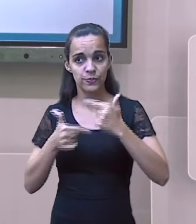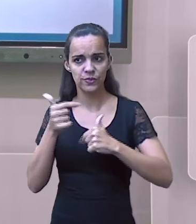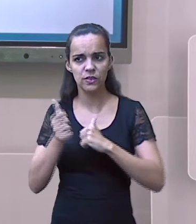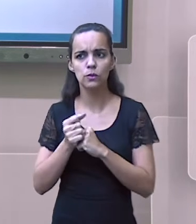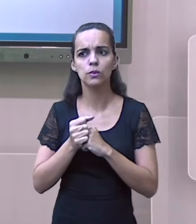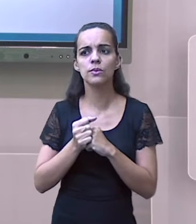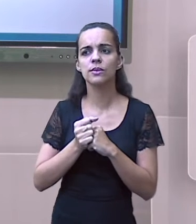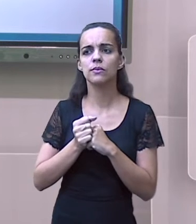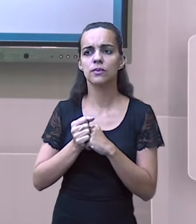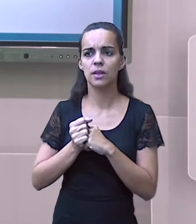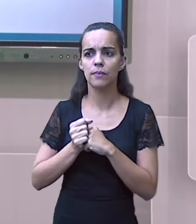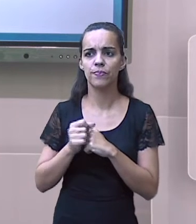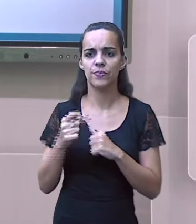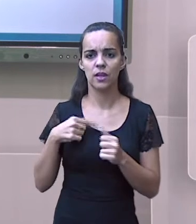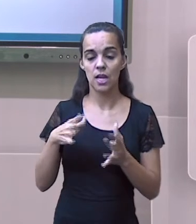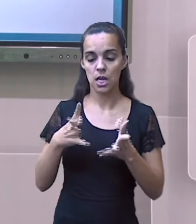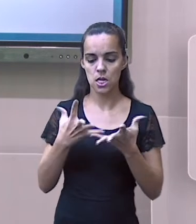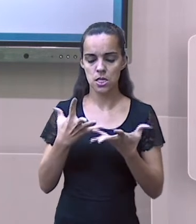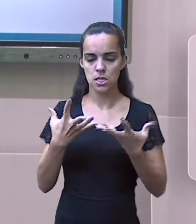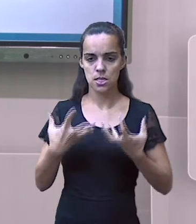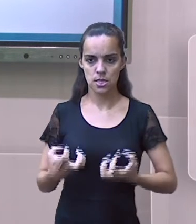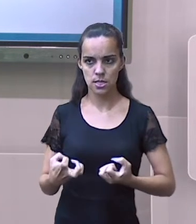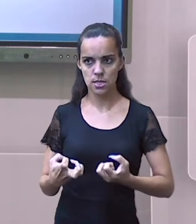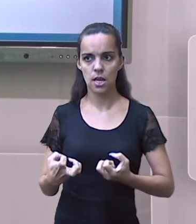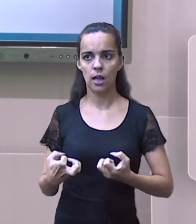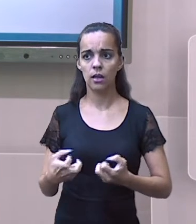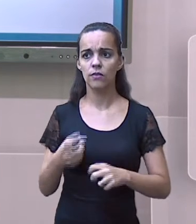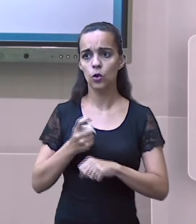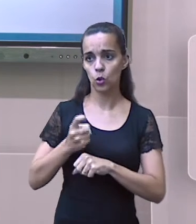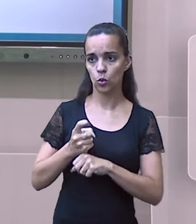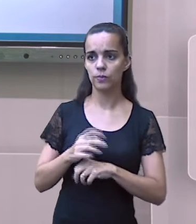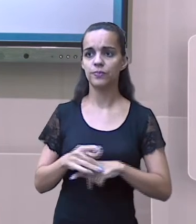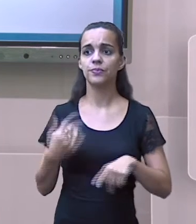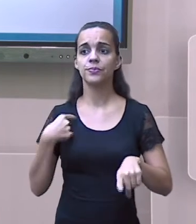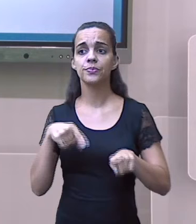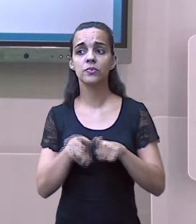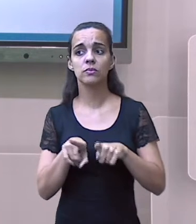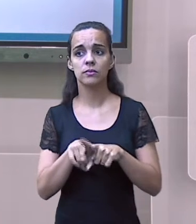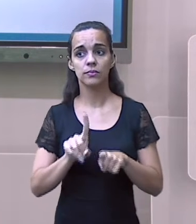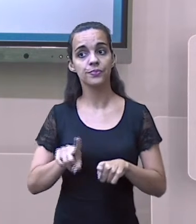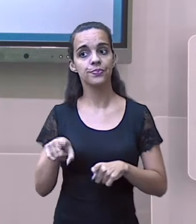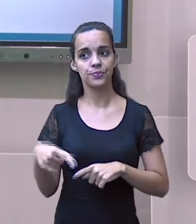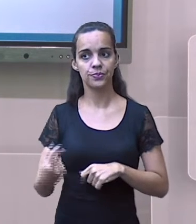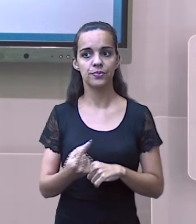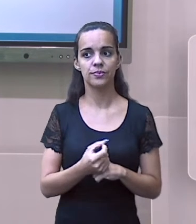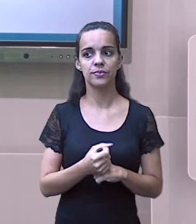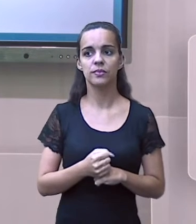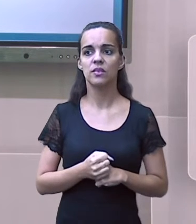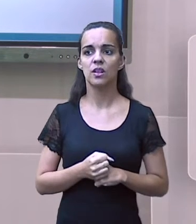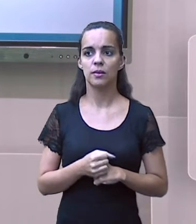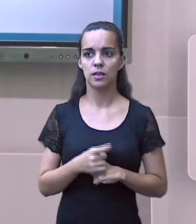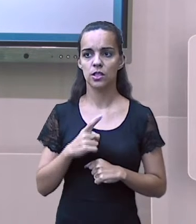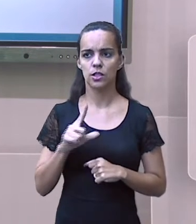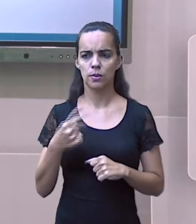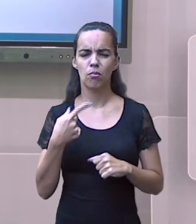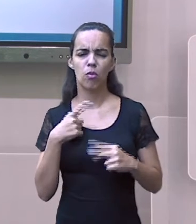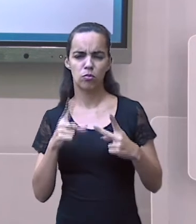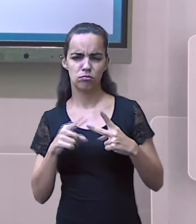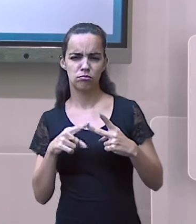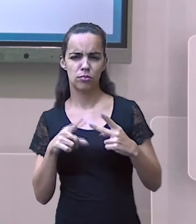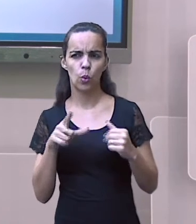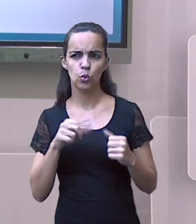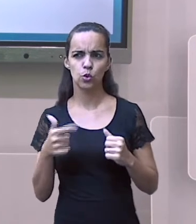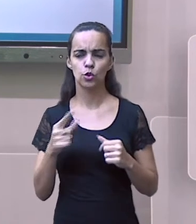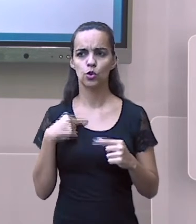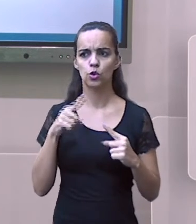necessário ali que seque, tá? Tem também uma outra, né, forma de